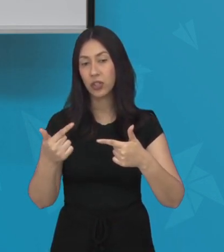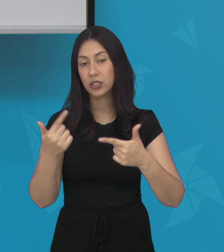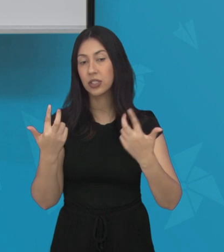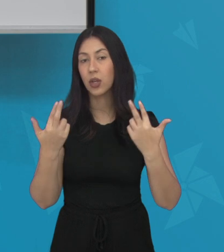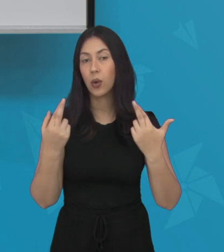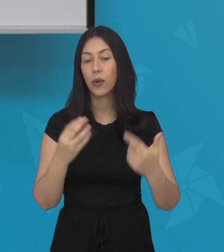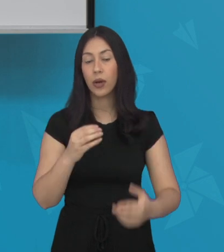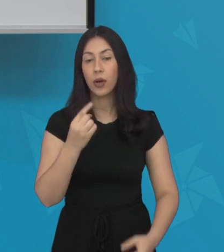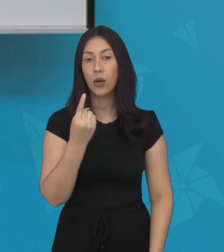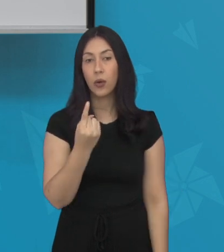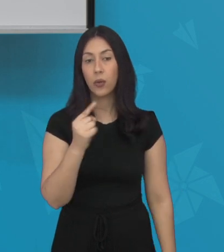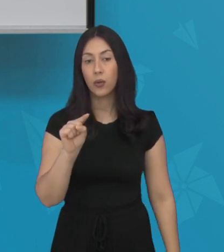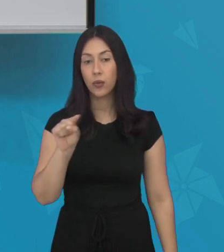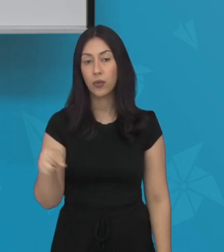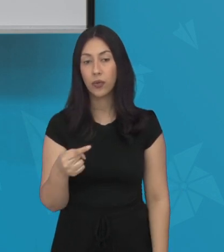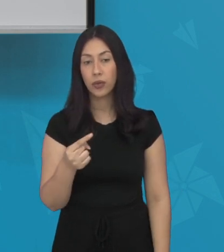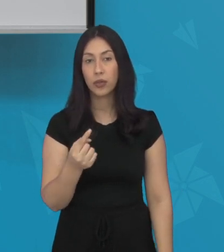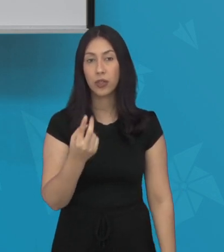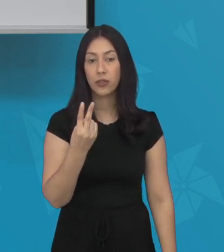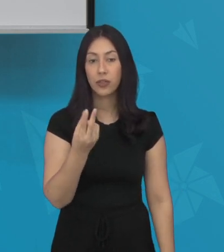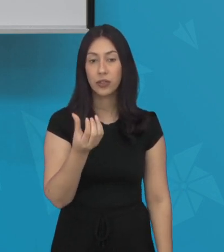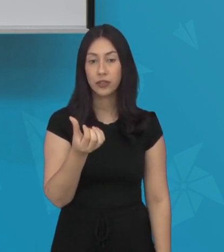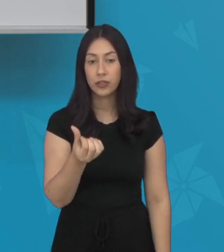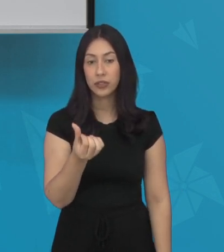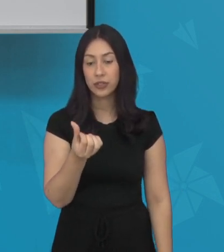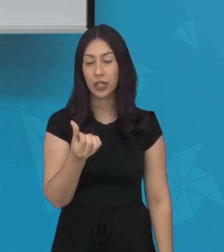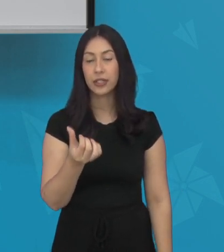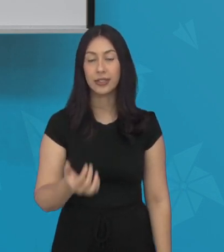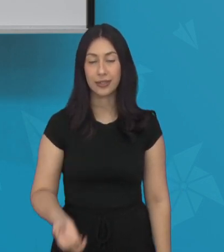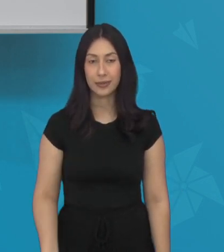que é 1,26